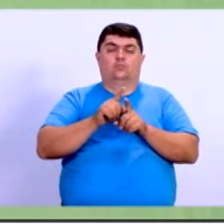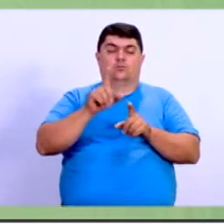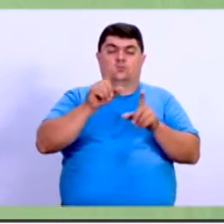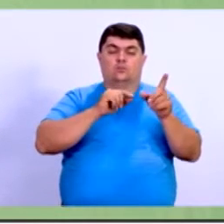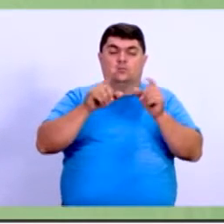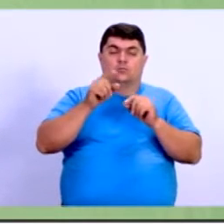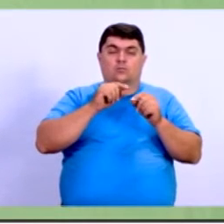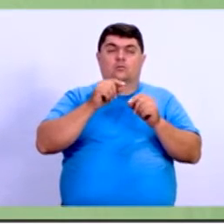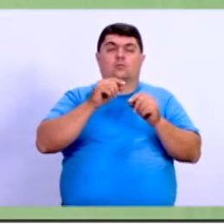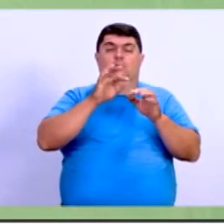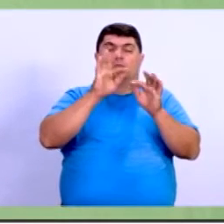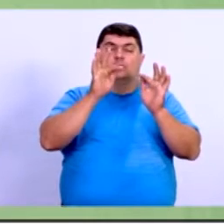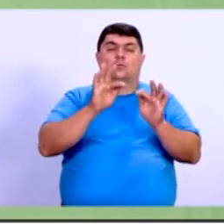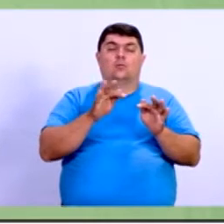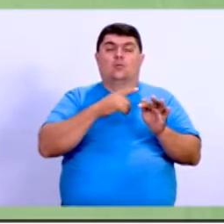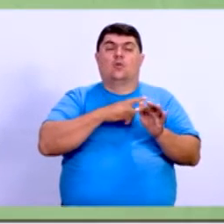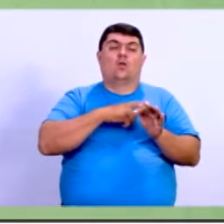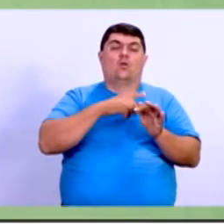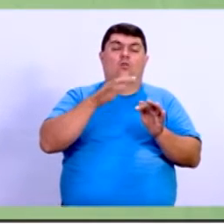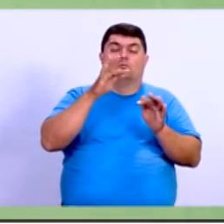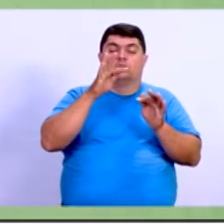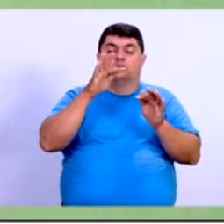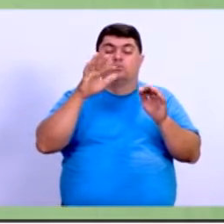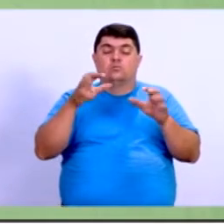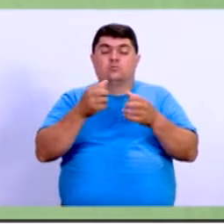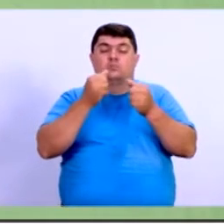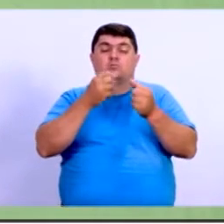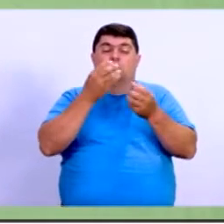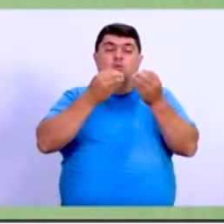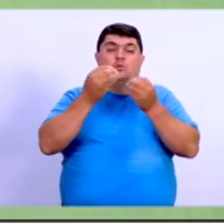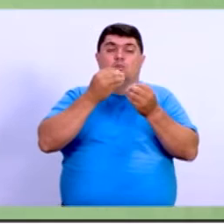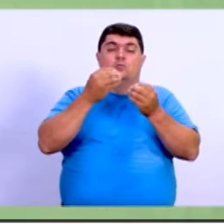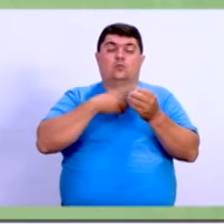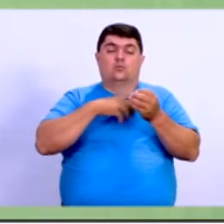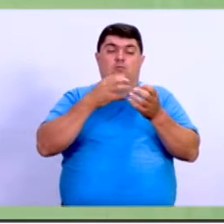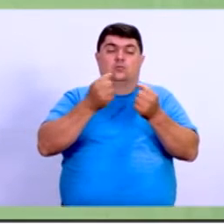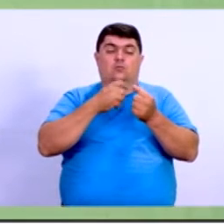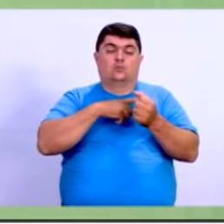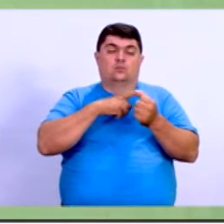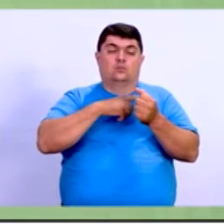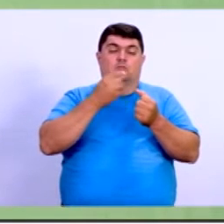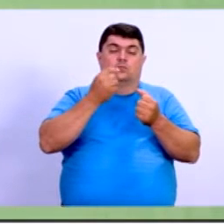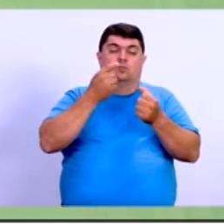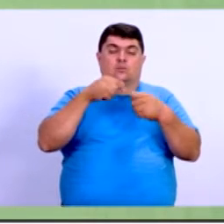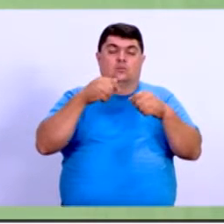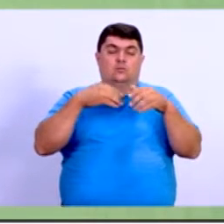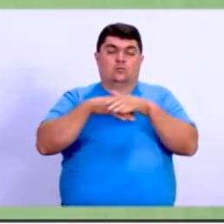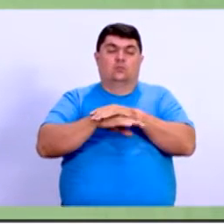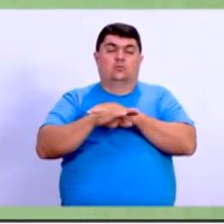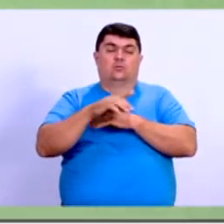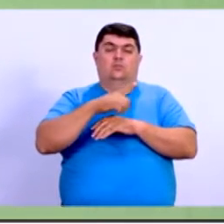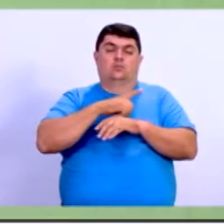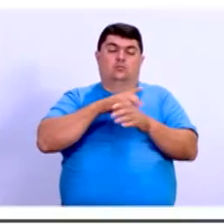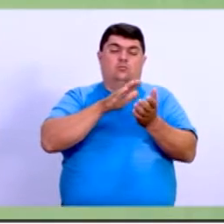os fluxos desse caso de uso e como é que esses fluxos são definidos. Eu falo o que tem que acontecer lá dentro,